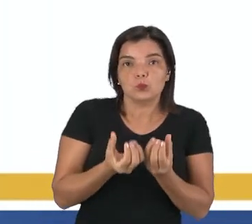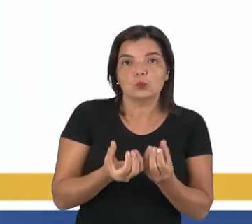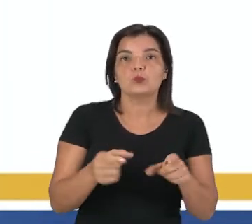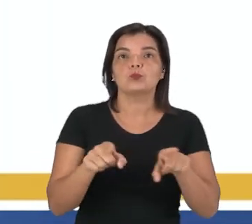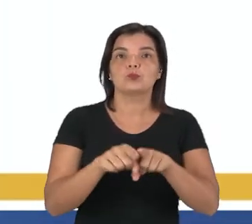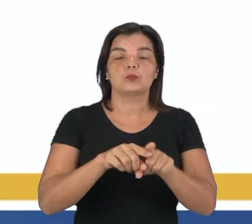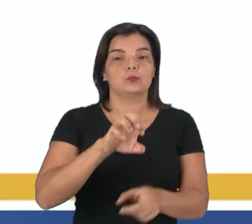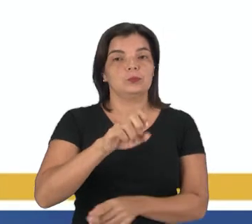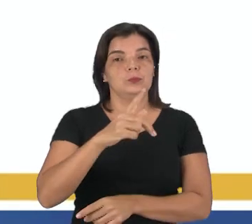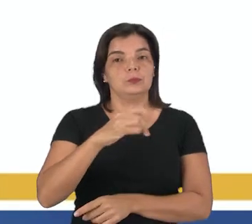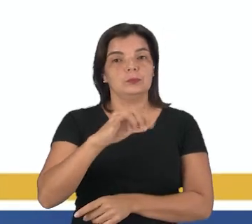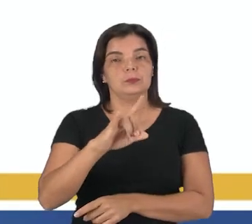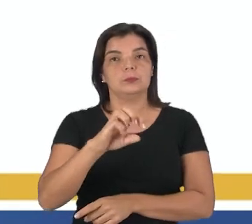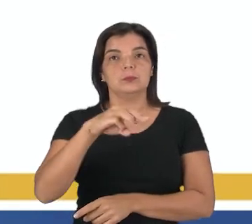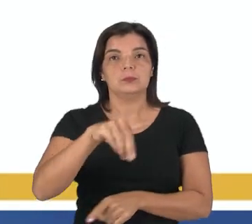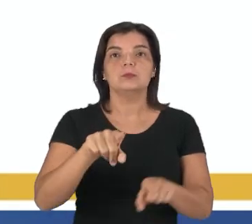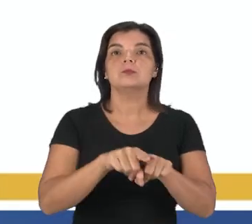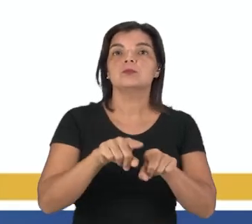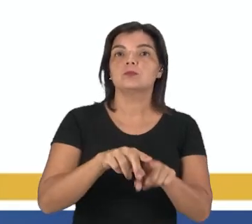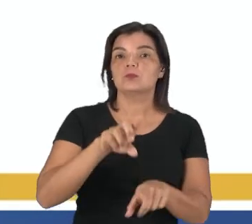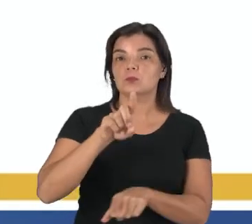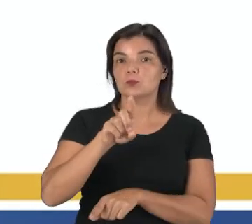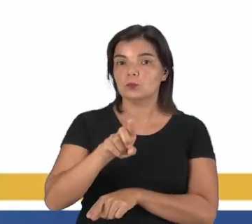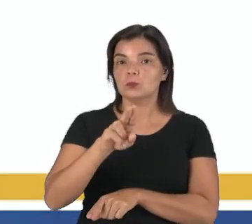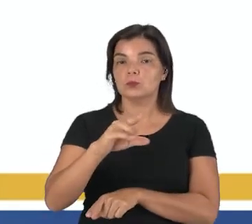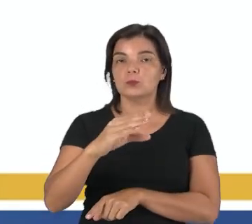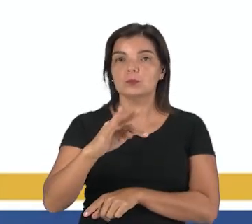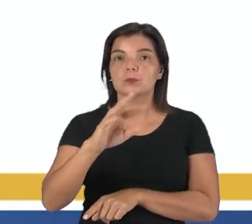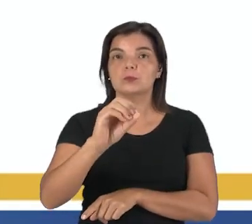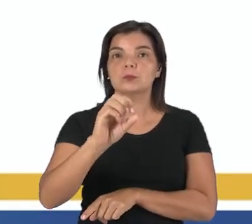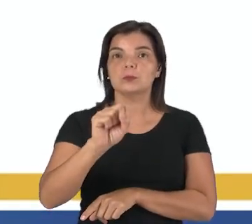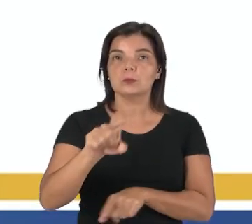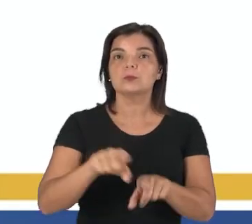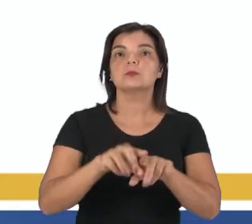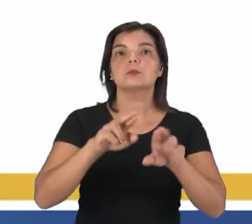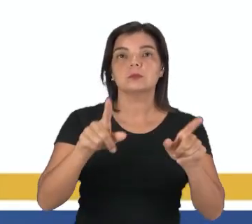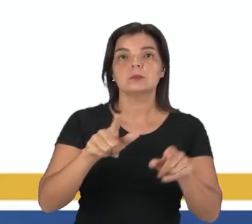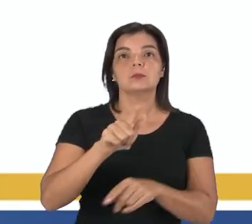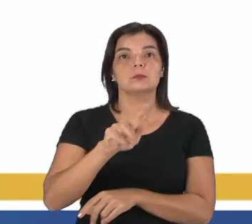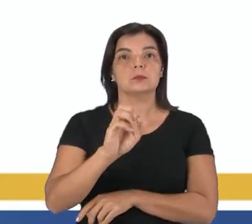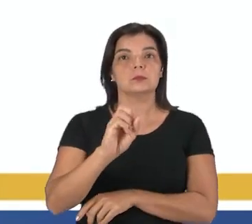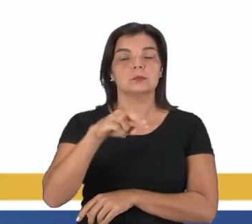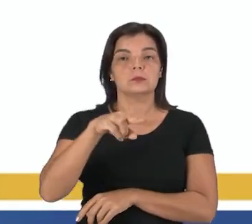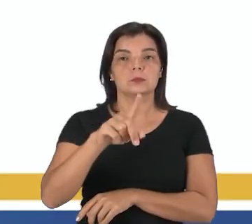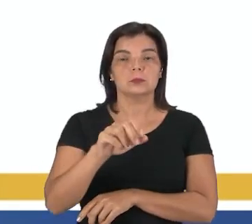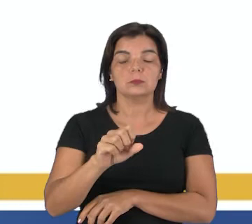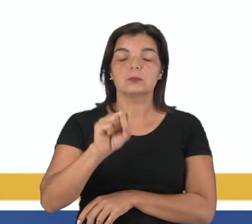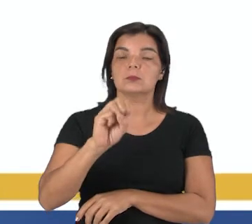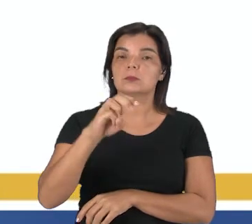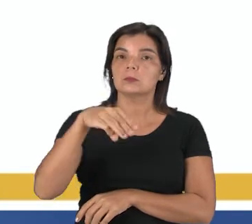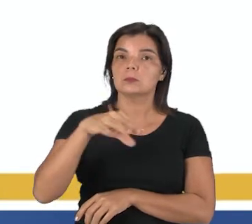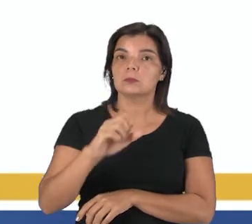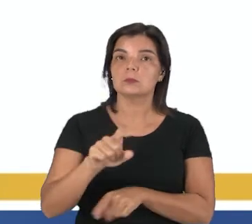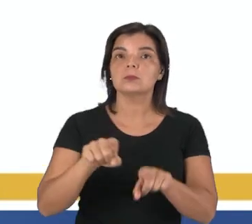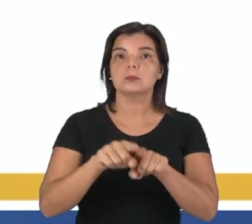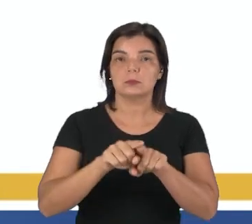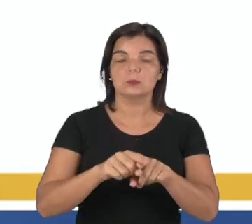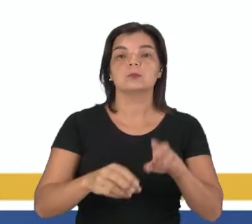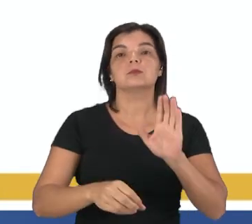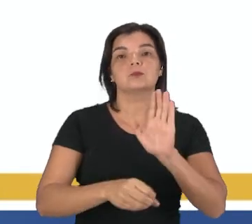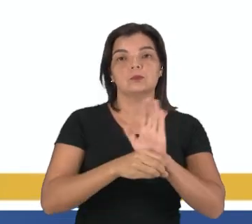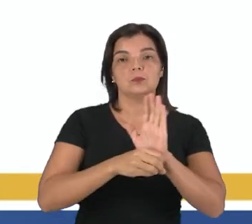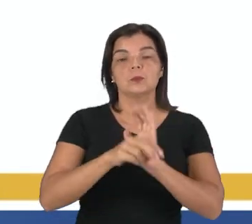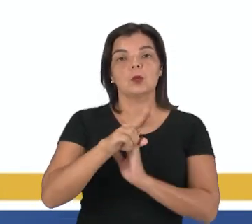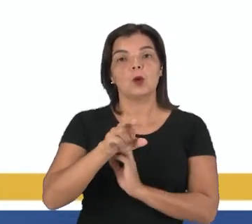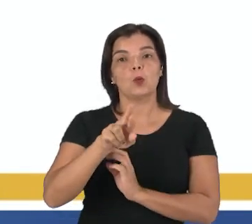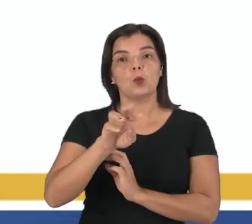os epidídimos, os ductos deferentes, a glândula seminal, a glândula bulbouretral, a próstata e